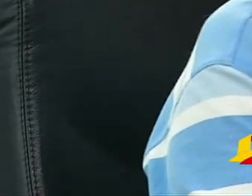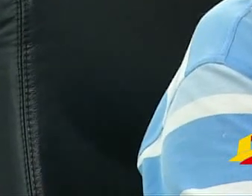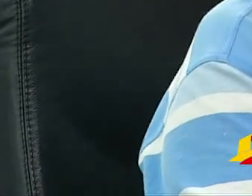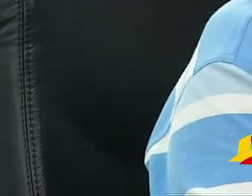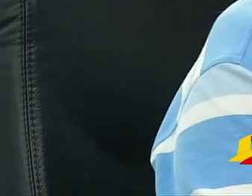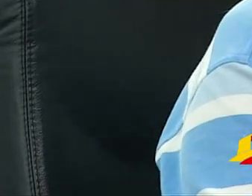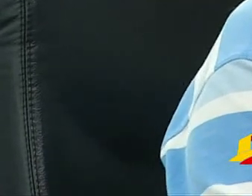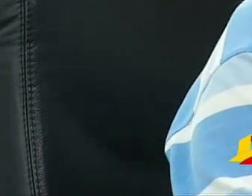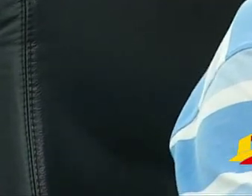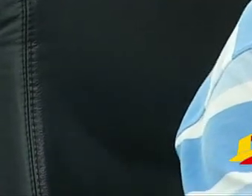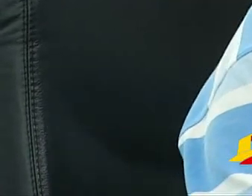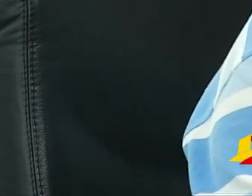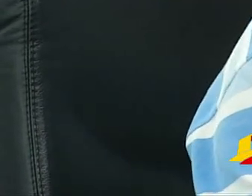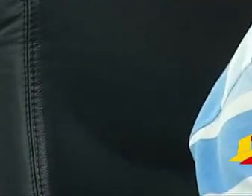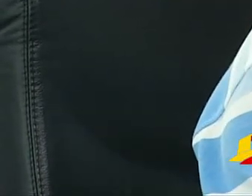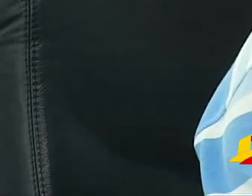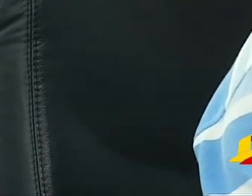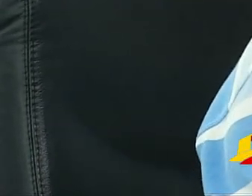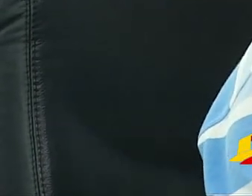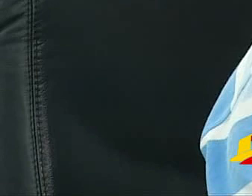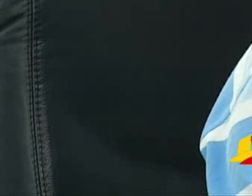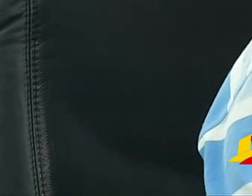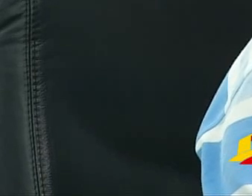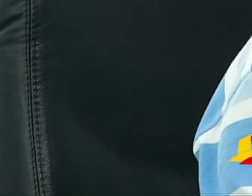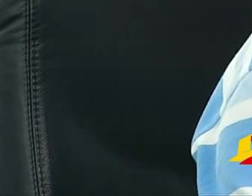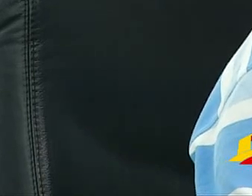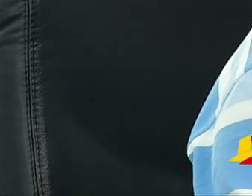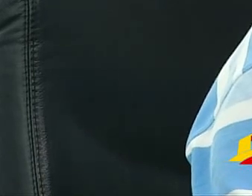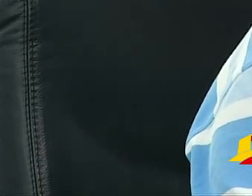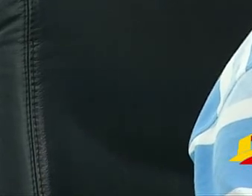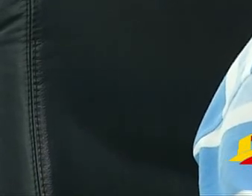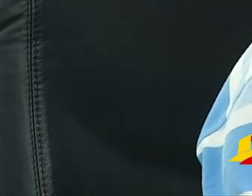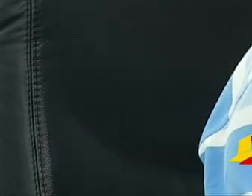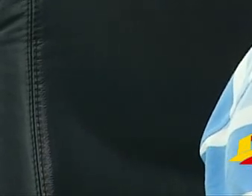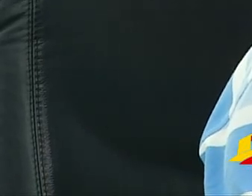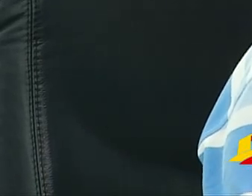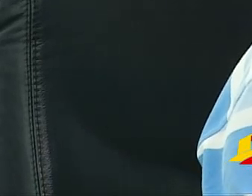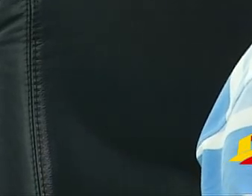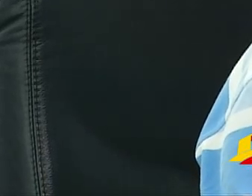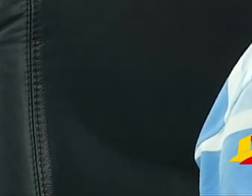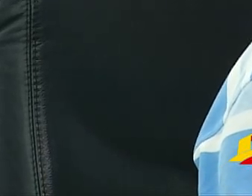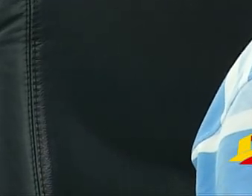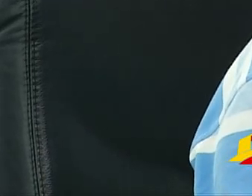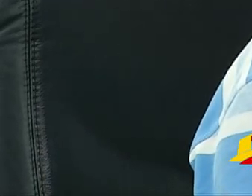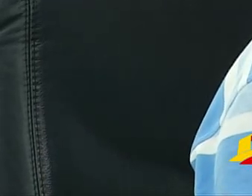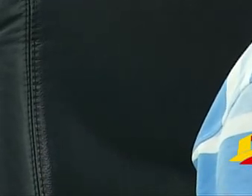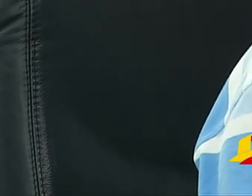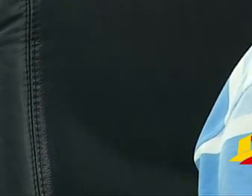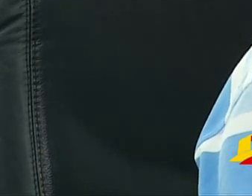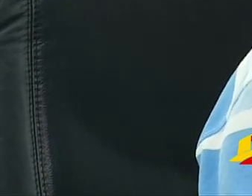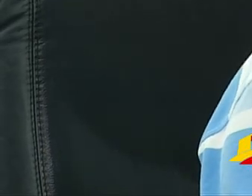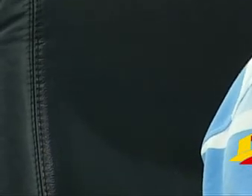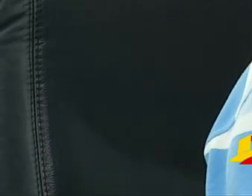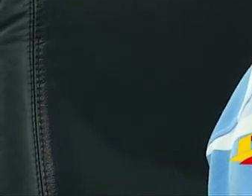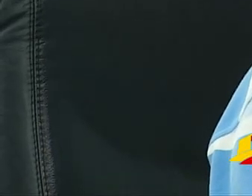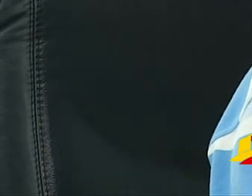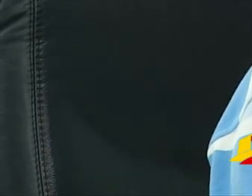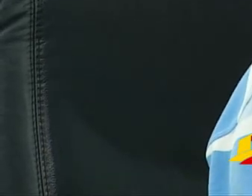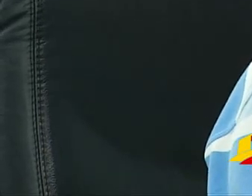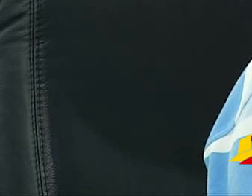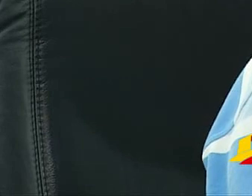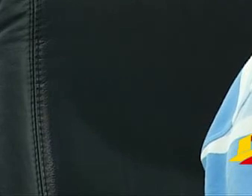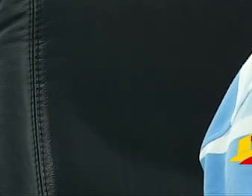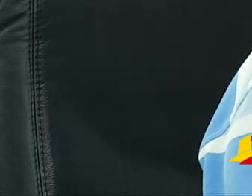e yeah o corredor ecológico eu sofria o o organizativo eu sofri